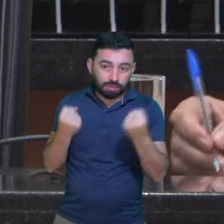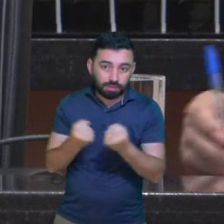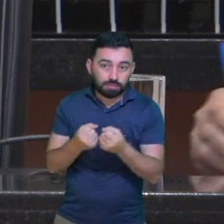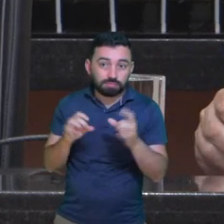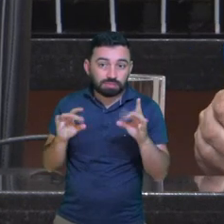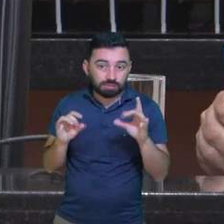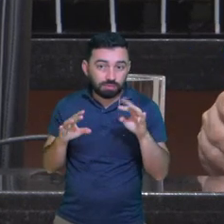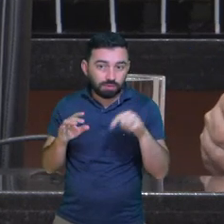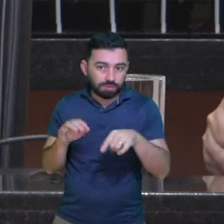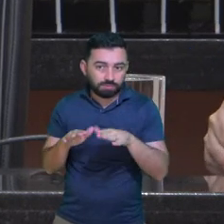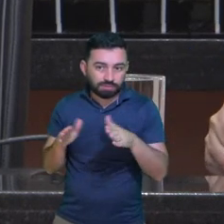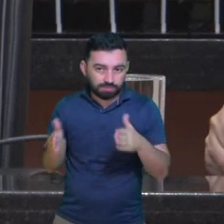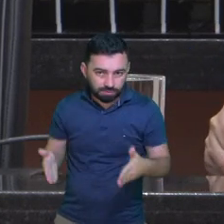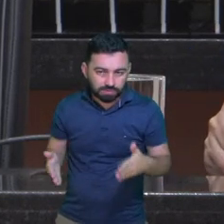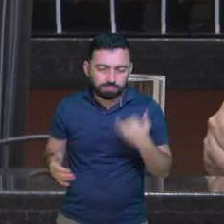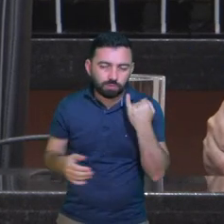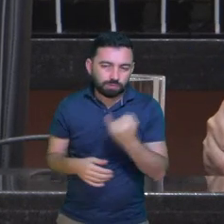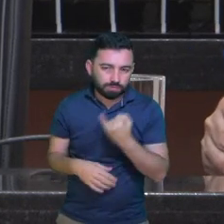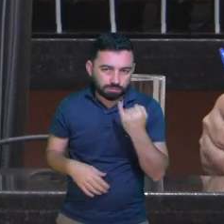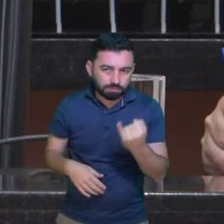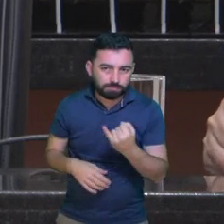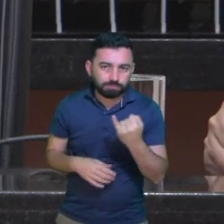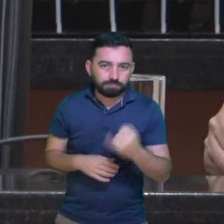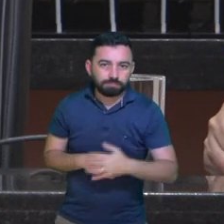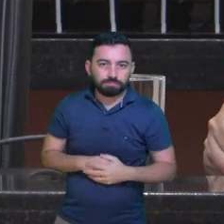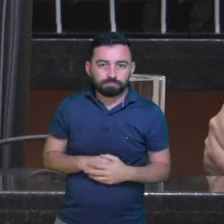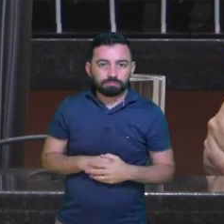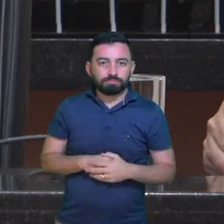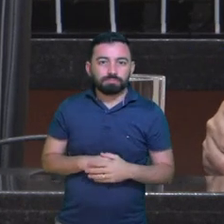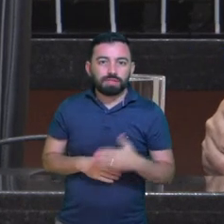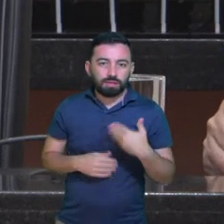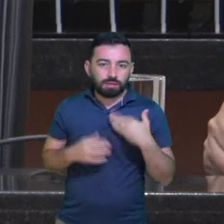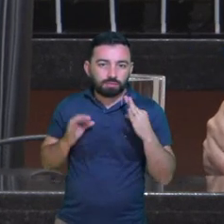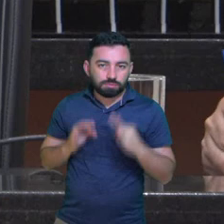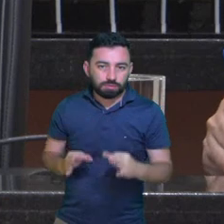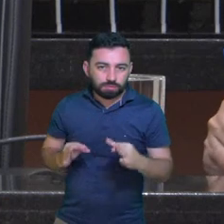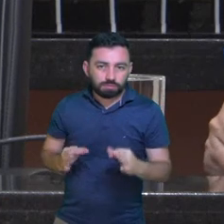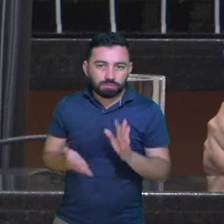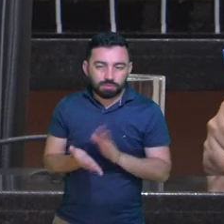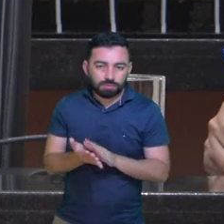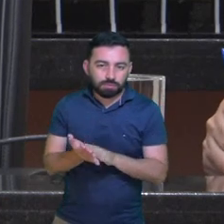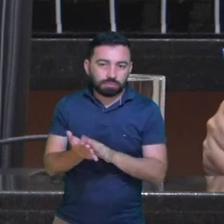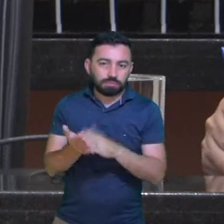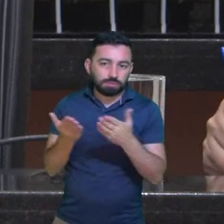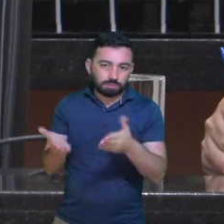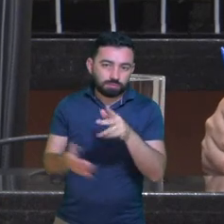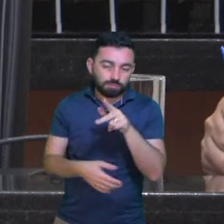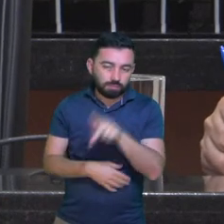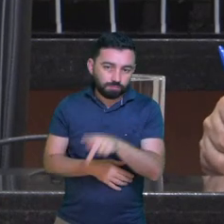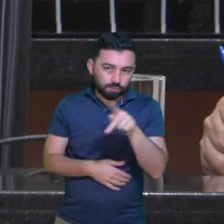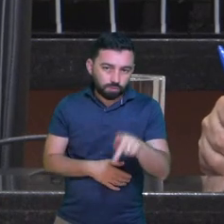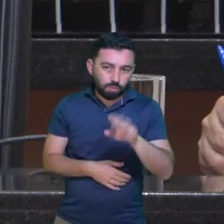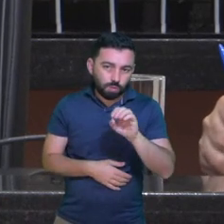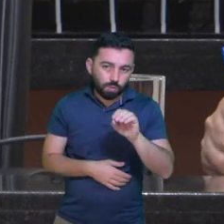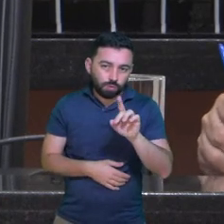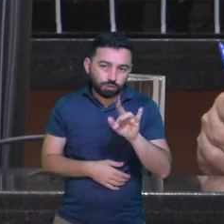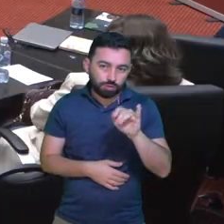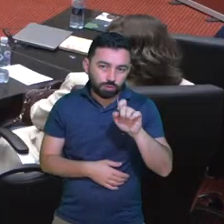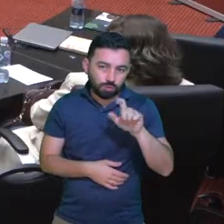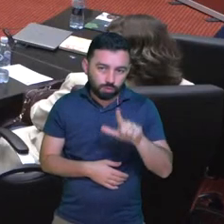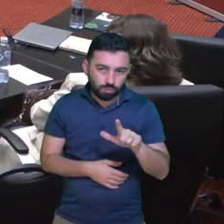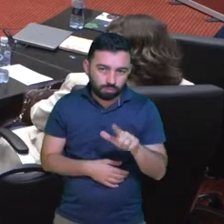mesa foram muito importantes muito relevantes eu tenho certeza e parabenizar aqui o professor Odilon que teve aí